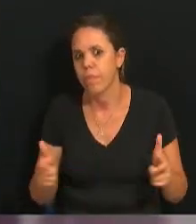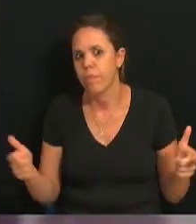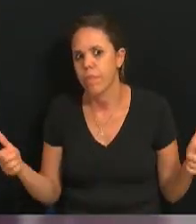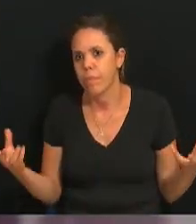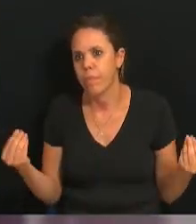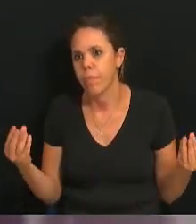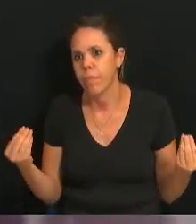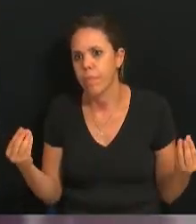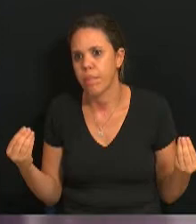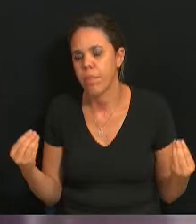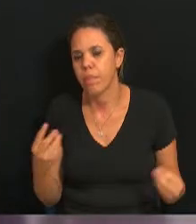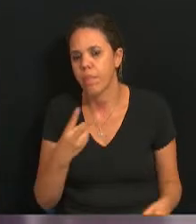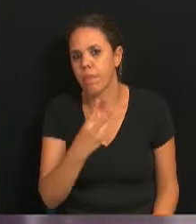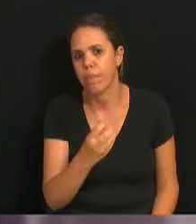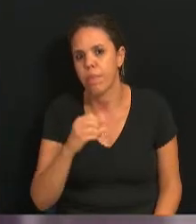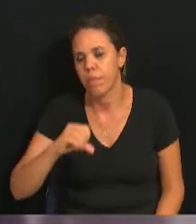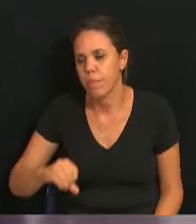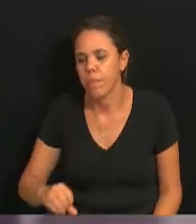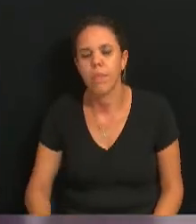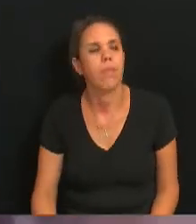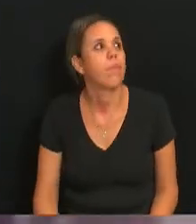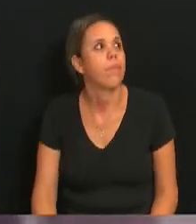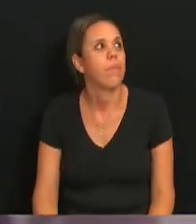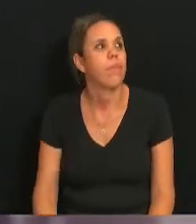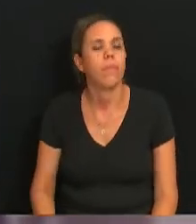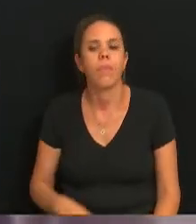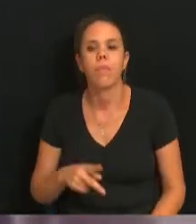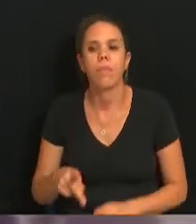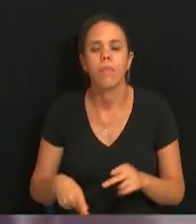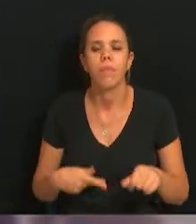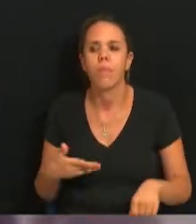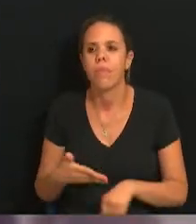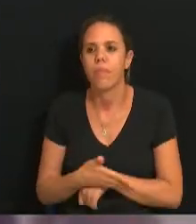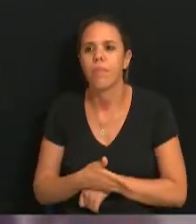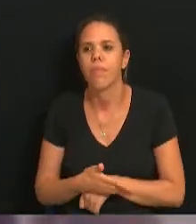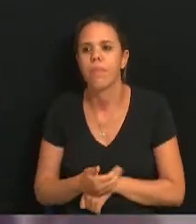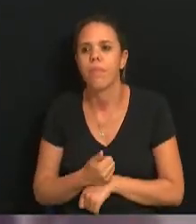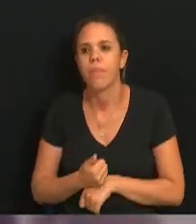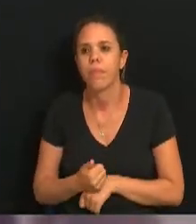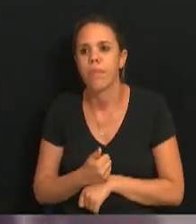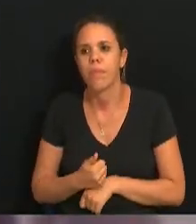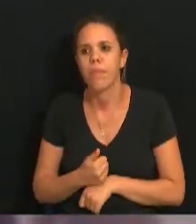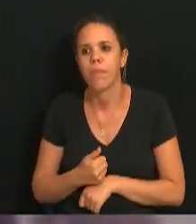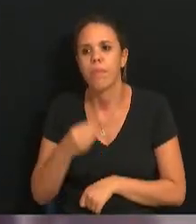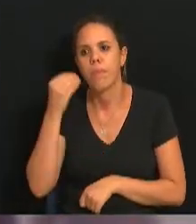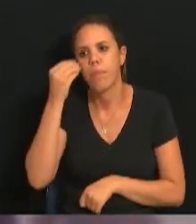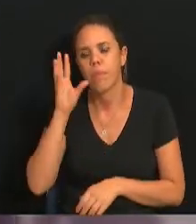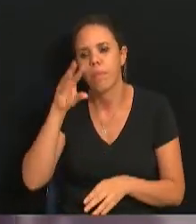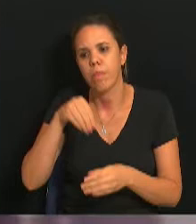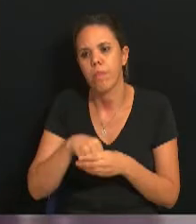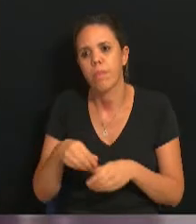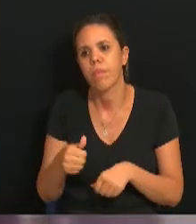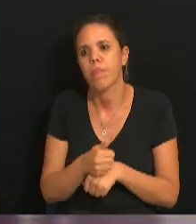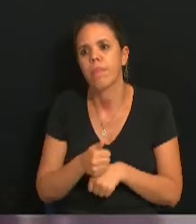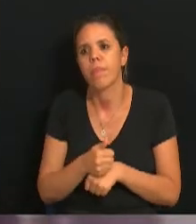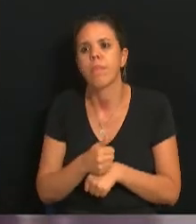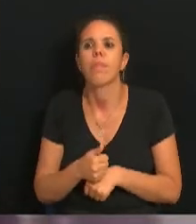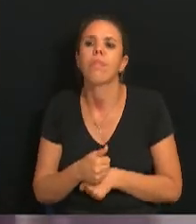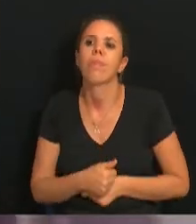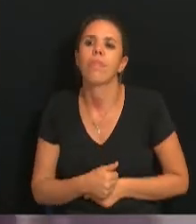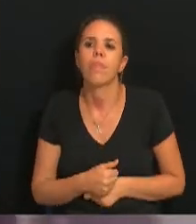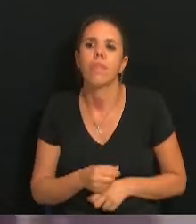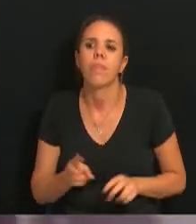em 2009, nós tivemos os primeiros ingressantes, eu ingressei nessa época, então vivi bastante coisa dentro da rede, da questão